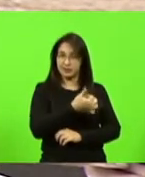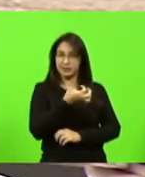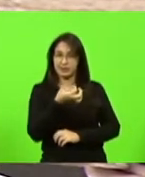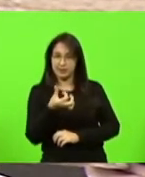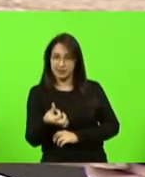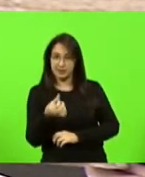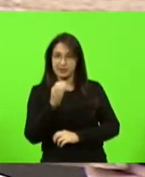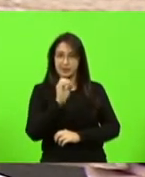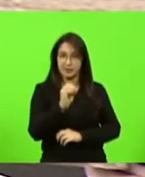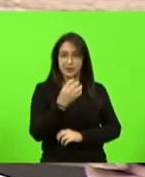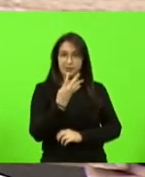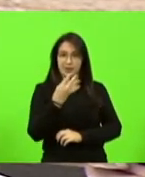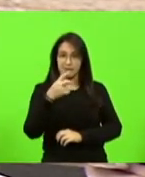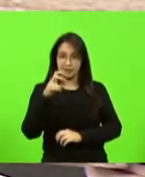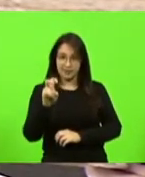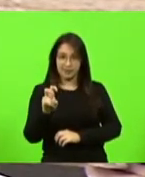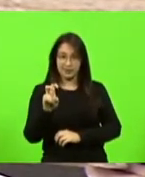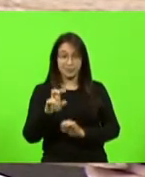16.045. Então,